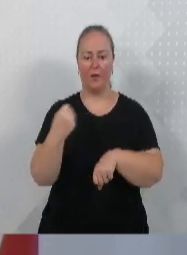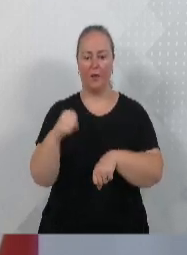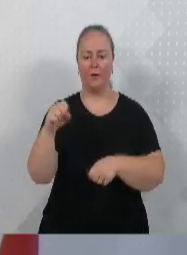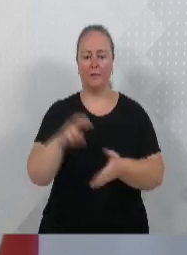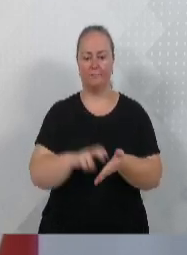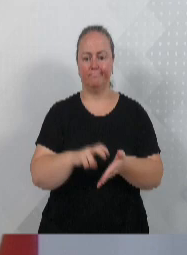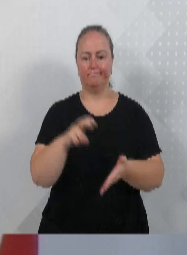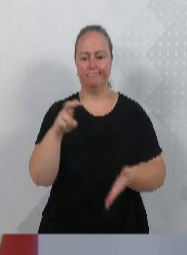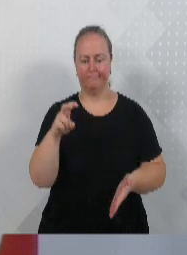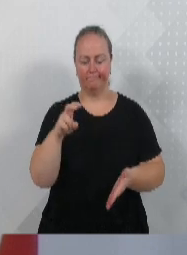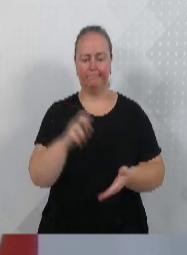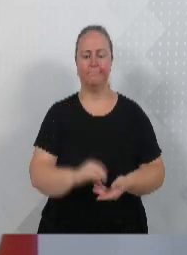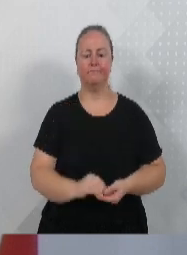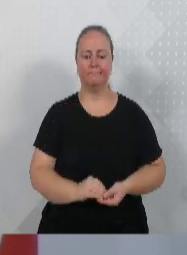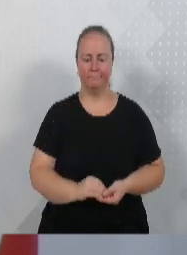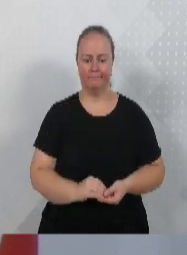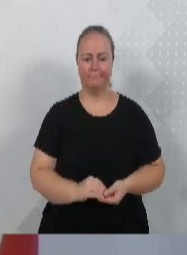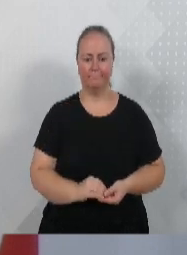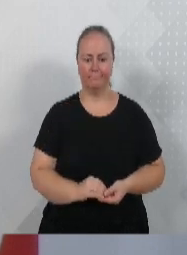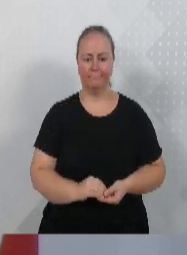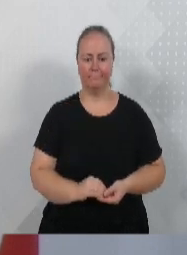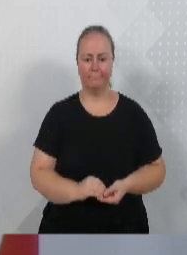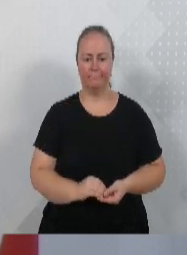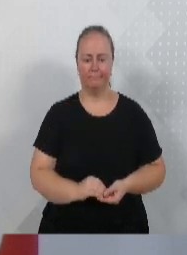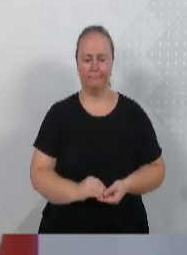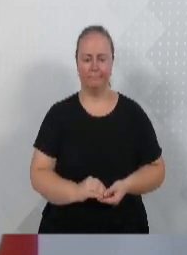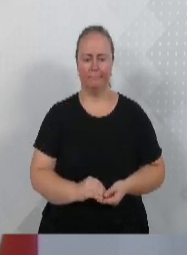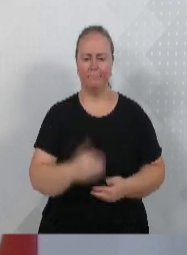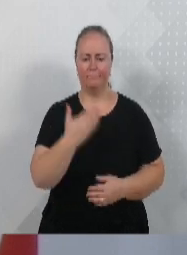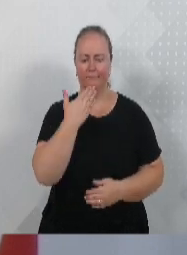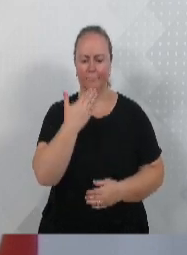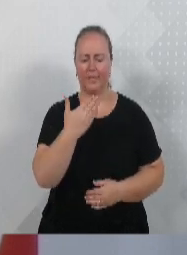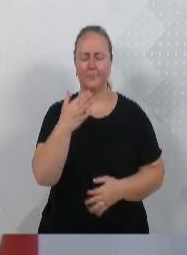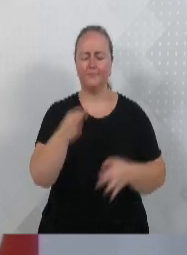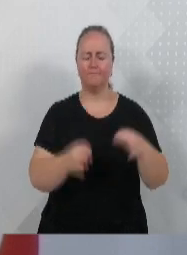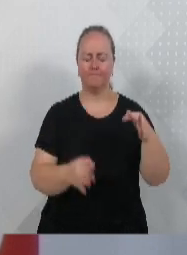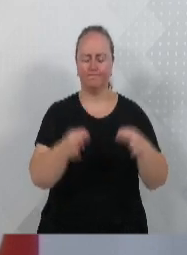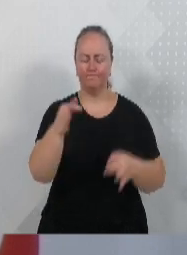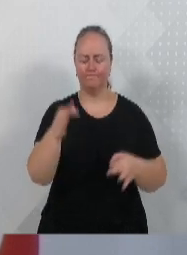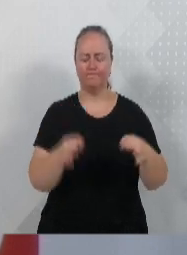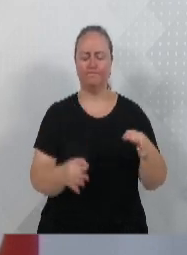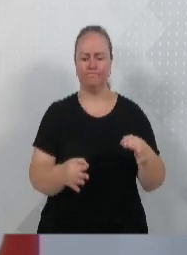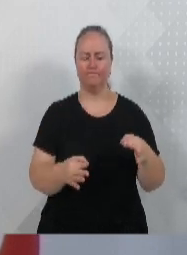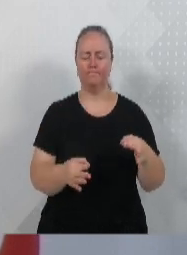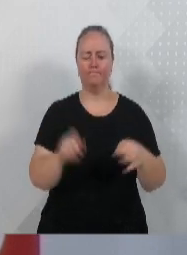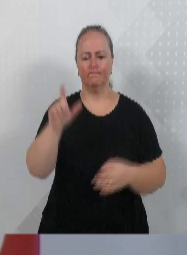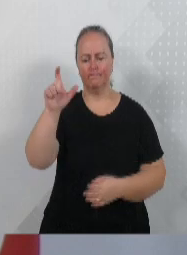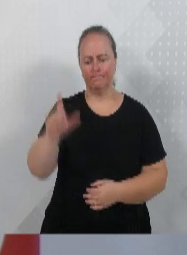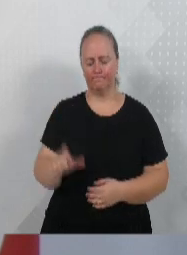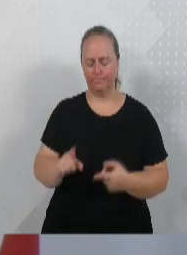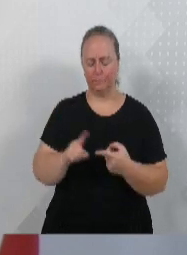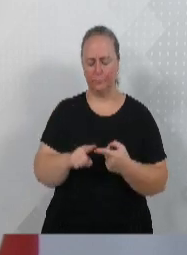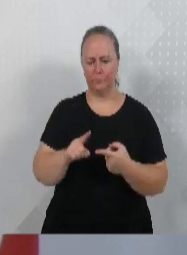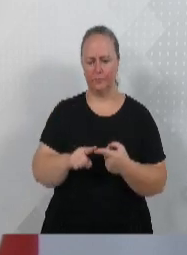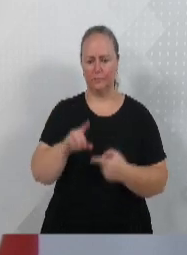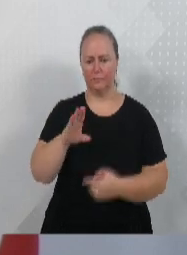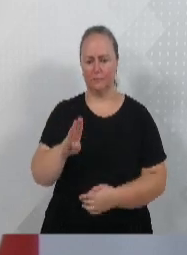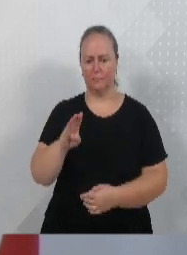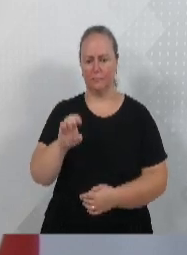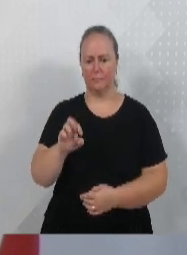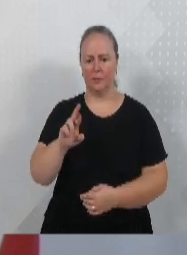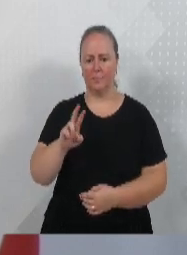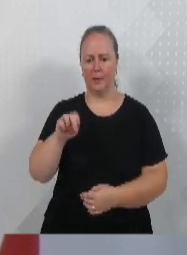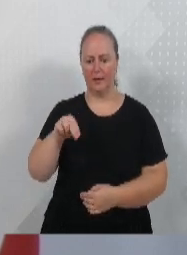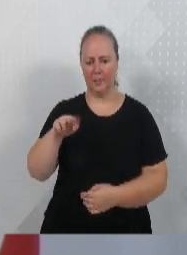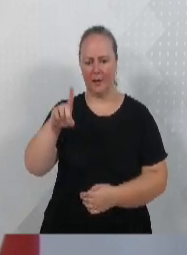manhã. E a gente só pede, né, por justiça pelo Bernardo Pabst, pelo Bernardo